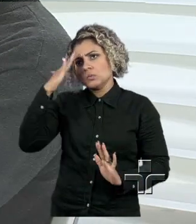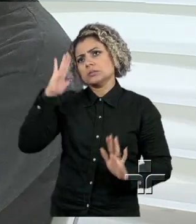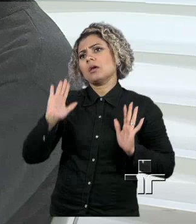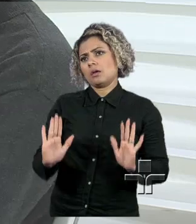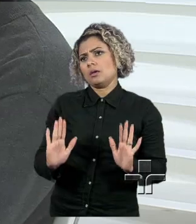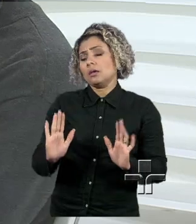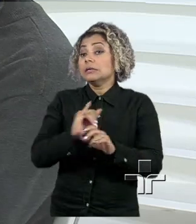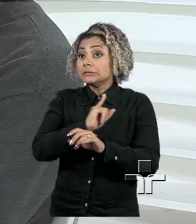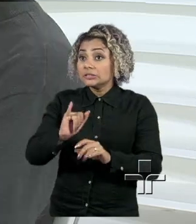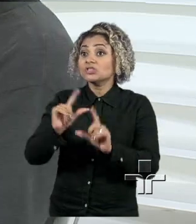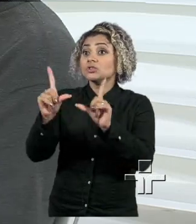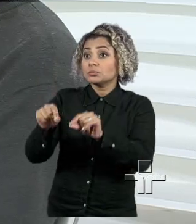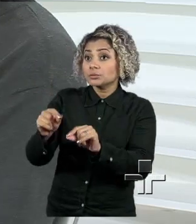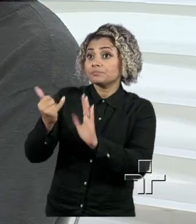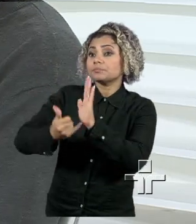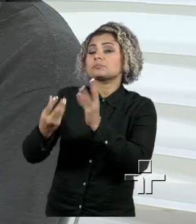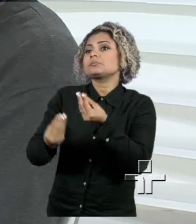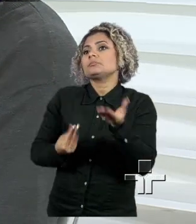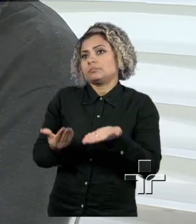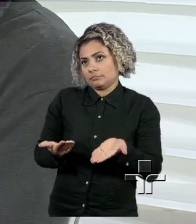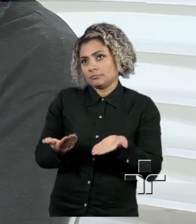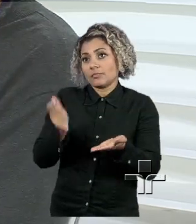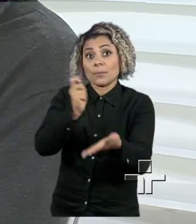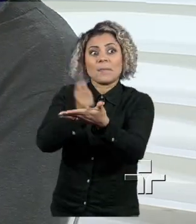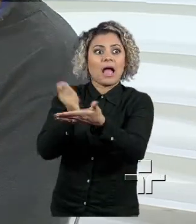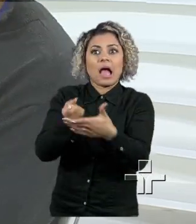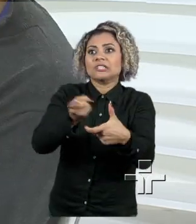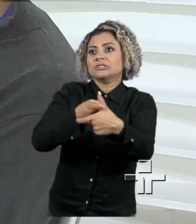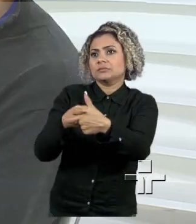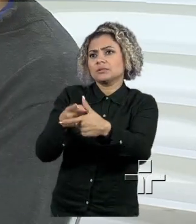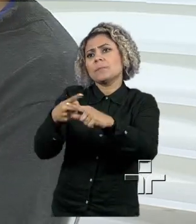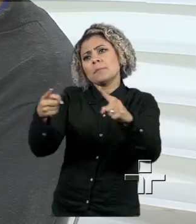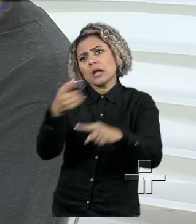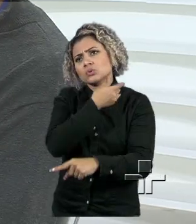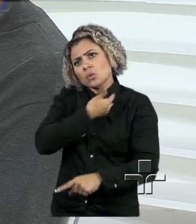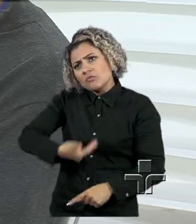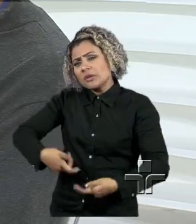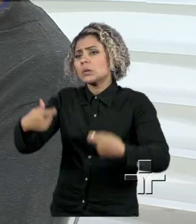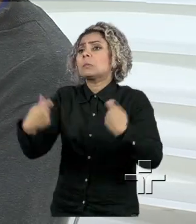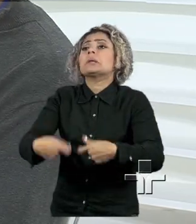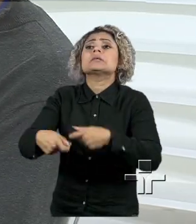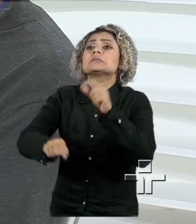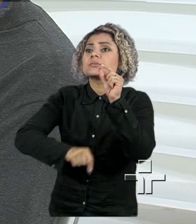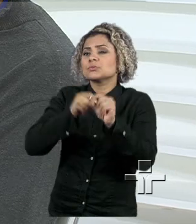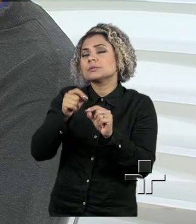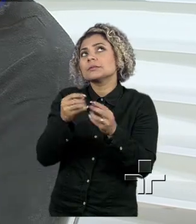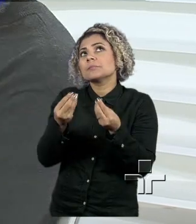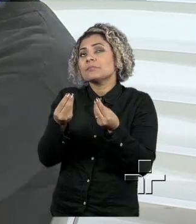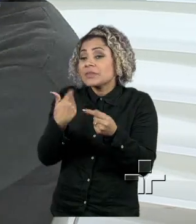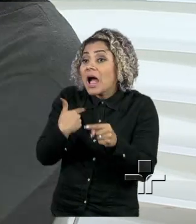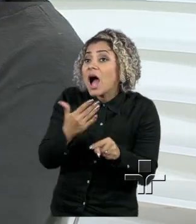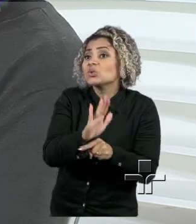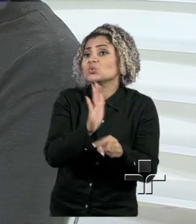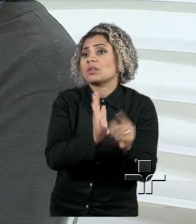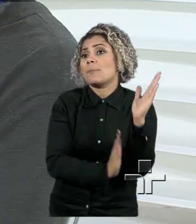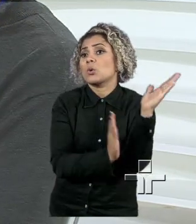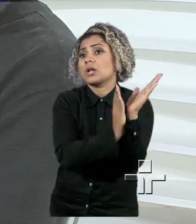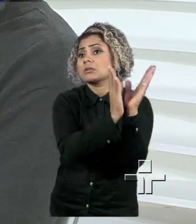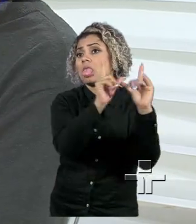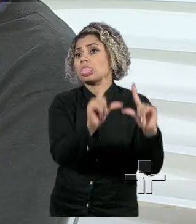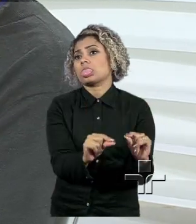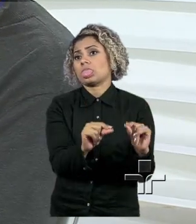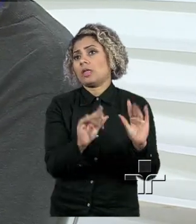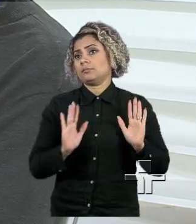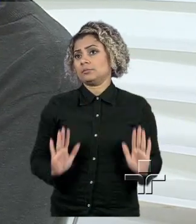você diminui a despesa. Mas eu acho que o governo ele precisa ajudar a desburocratizar,